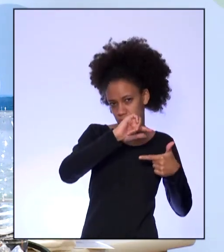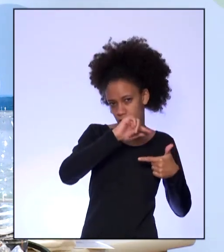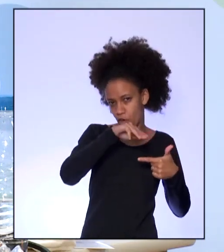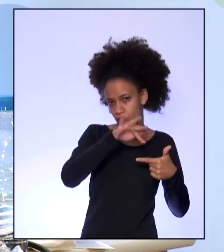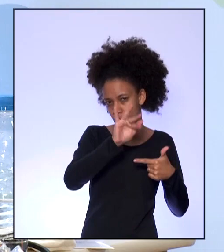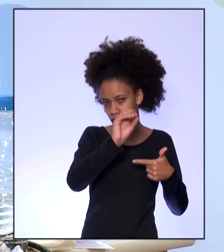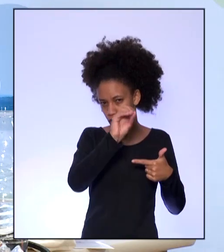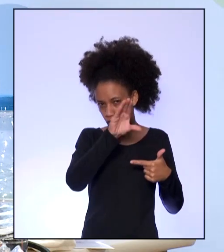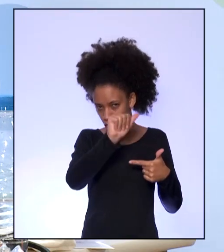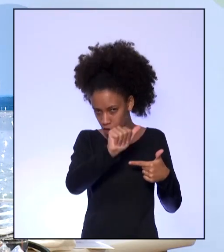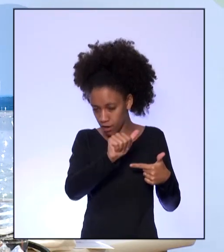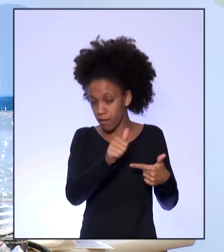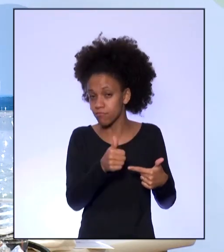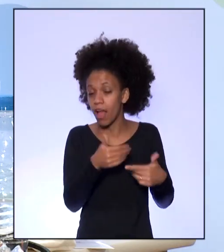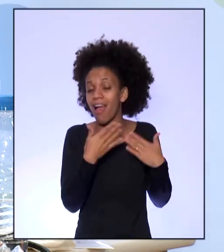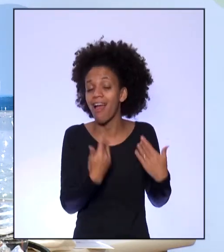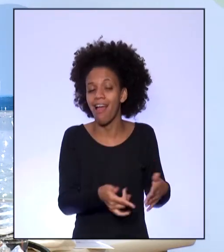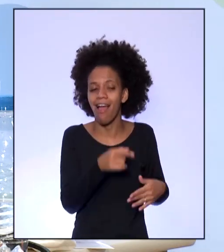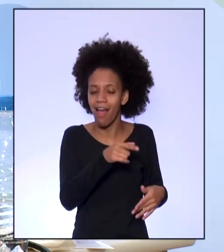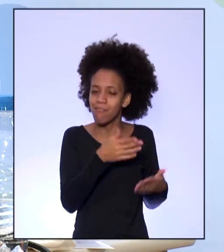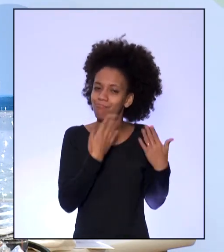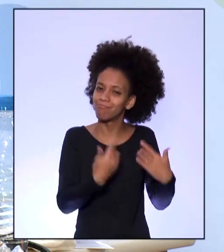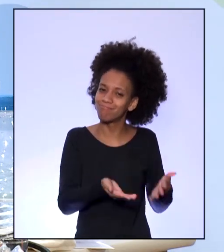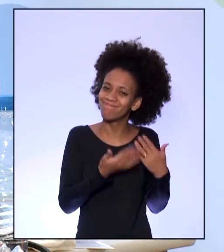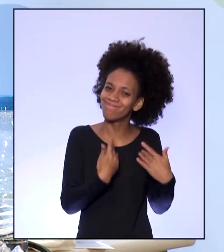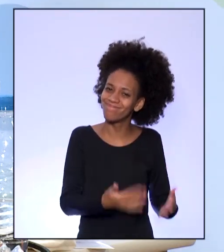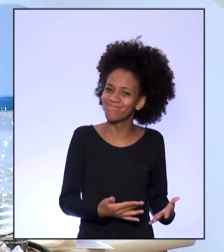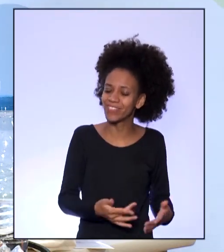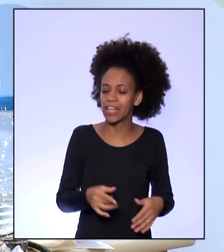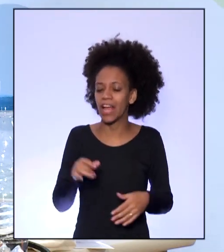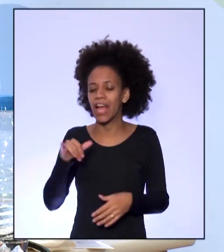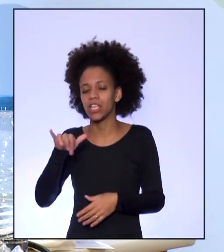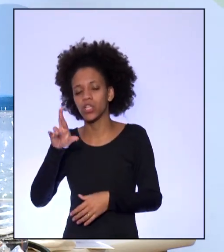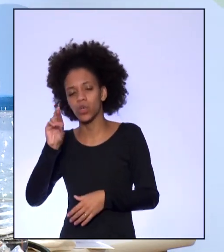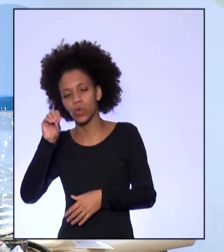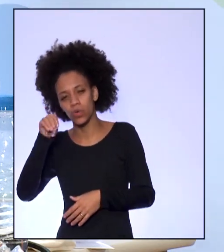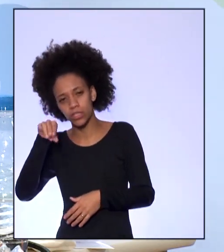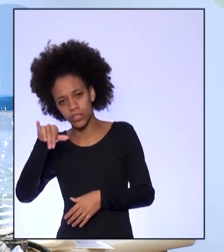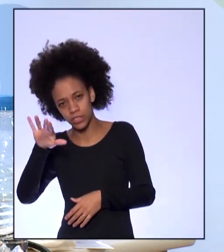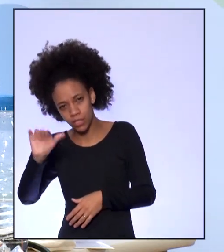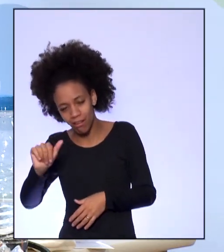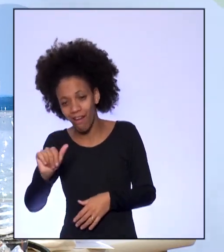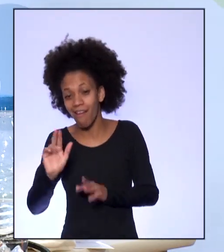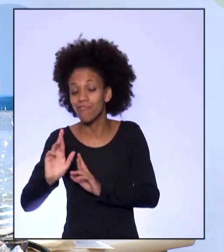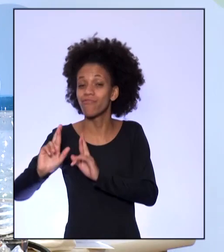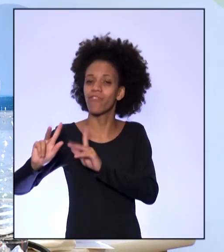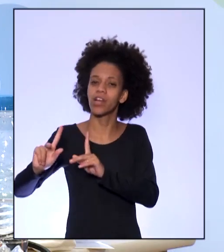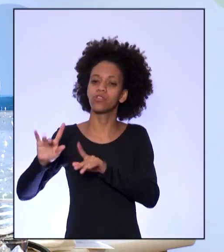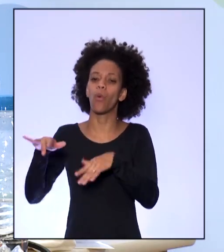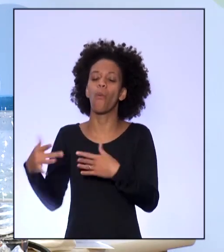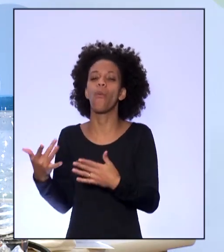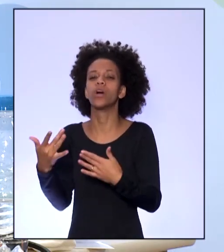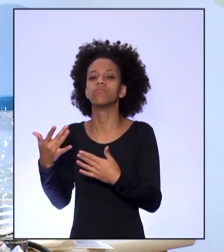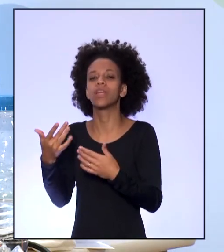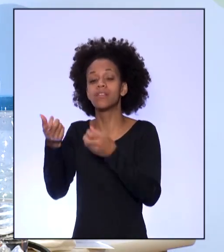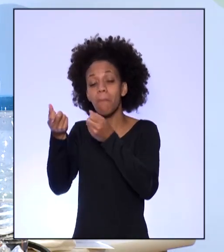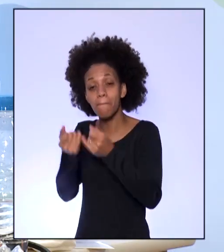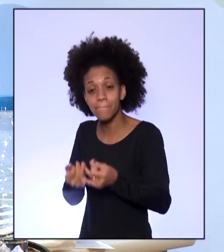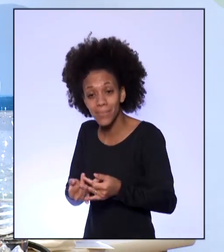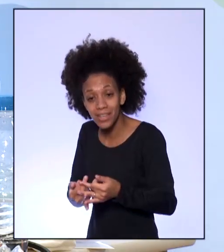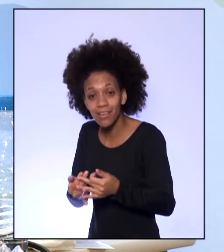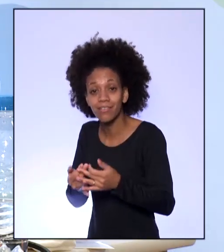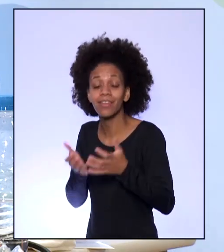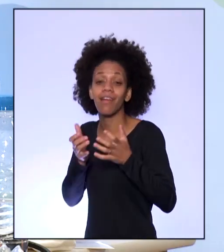leve. A ironia, ela vem com uma carga diferenciada. É quando eu falo querendo dizer outra. Vou dar um